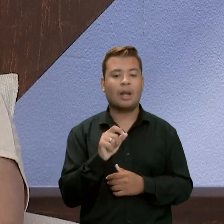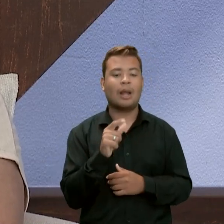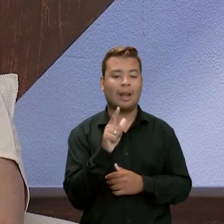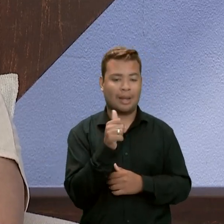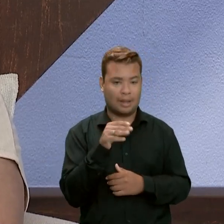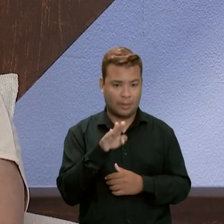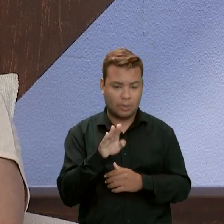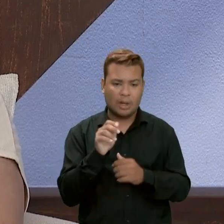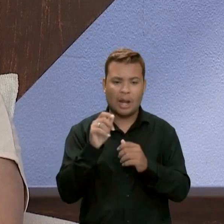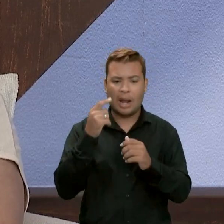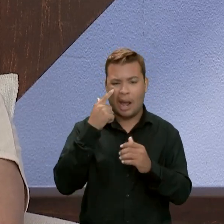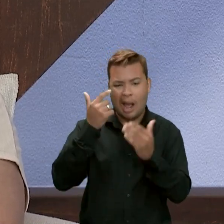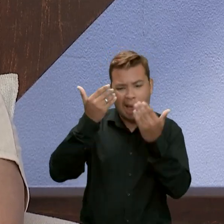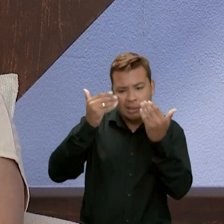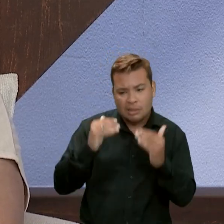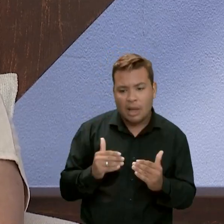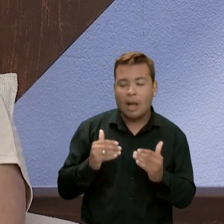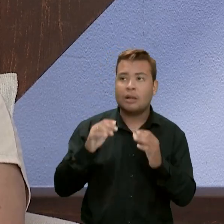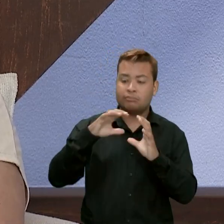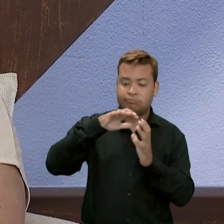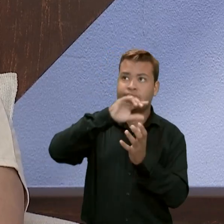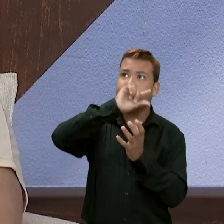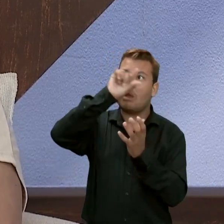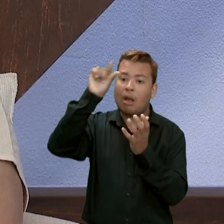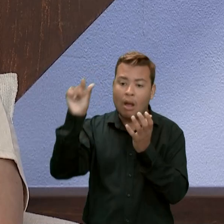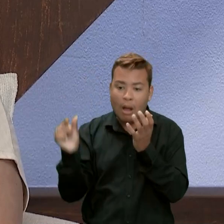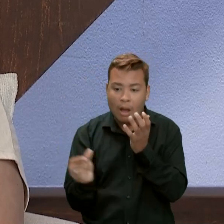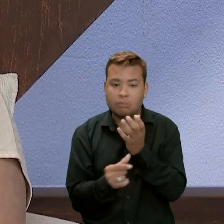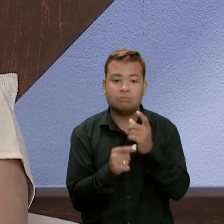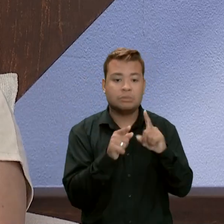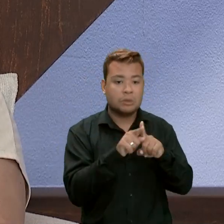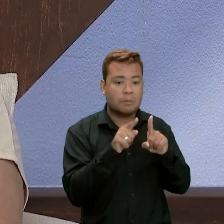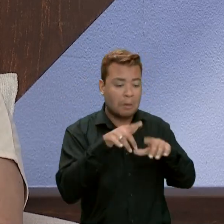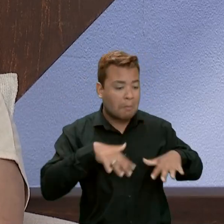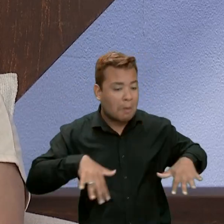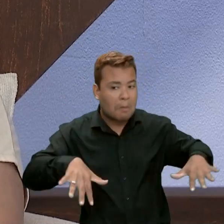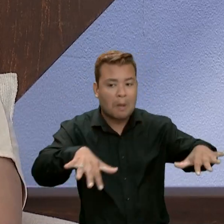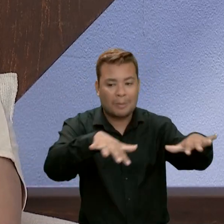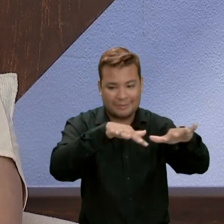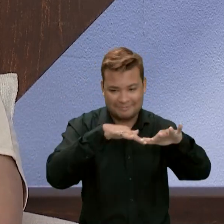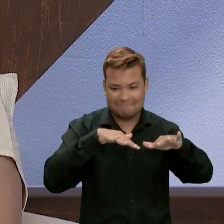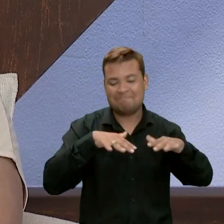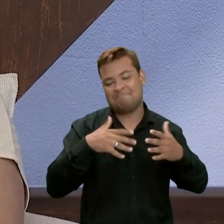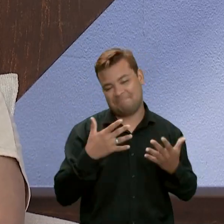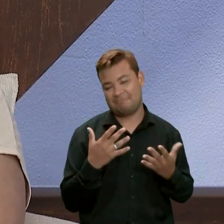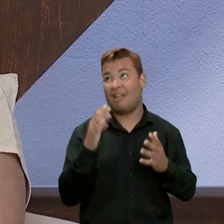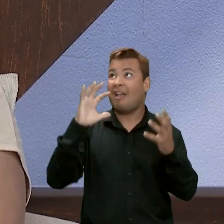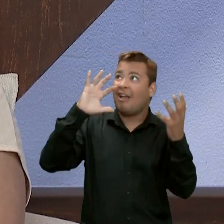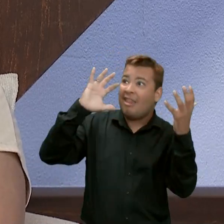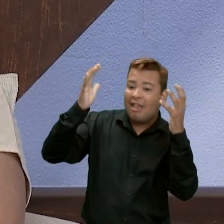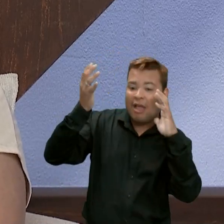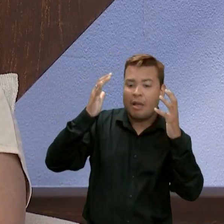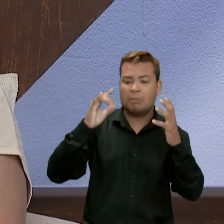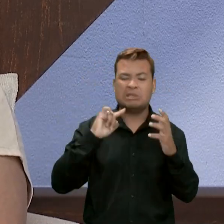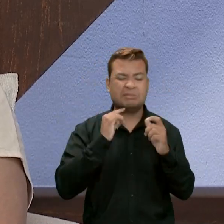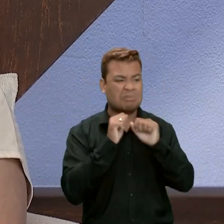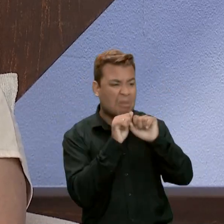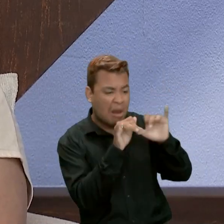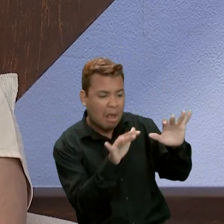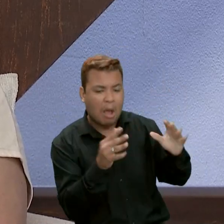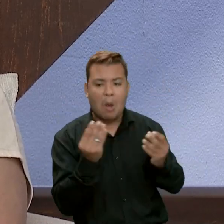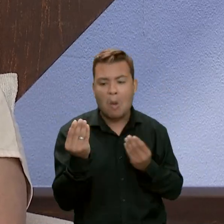da Atmosfera e da Paisagem, e a gente estuda tanto o clima como essa parte de poluição também. Mas